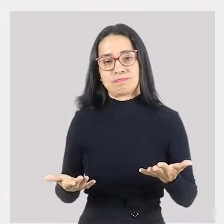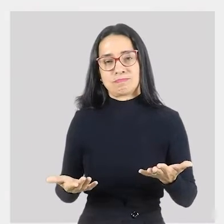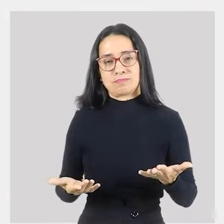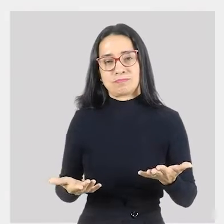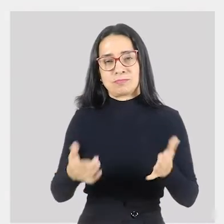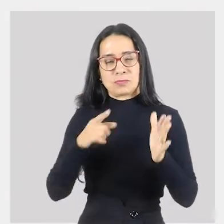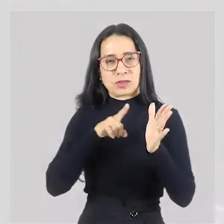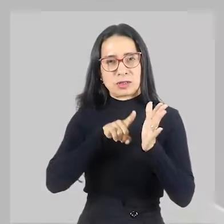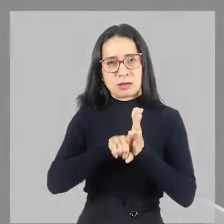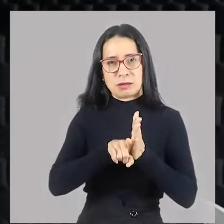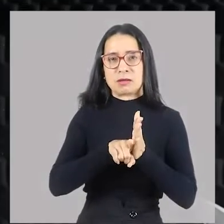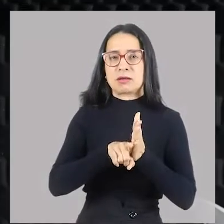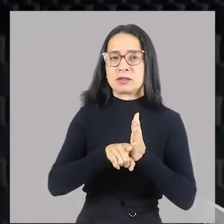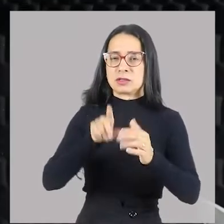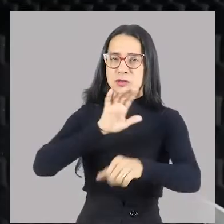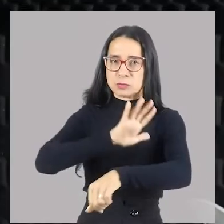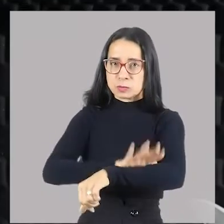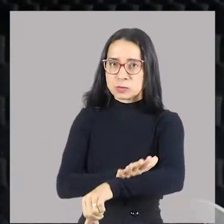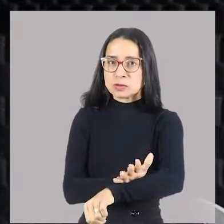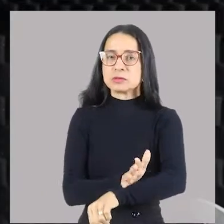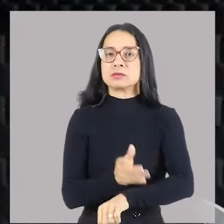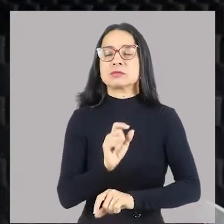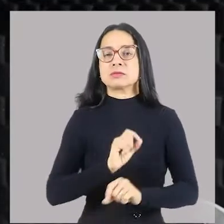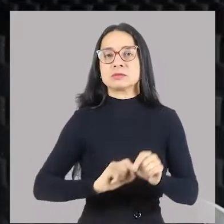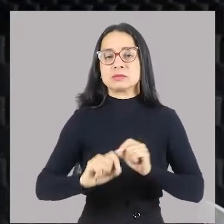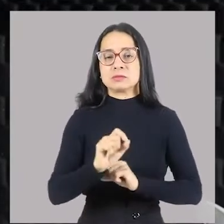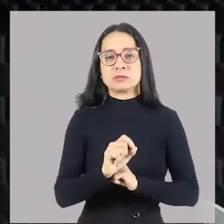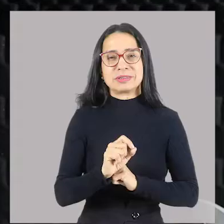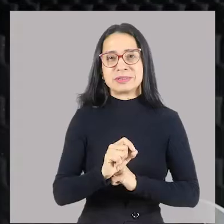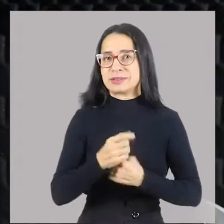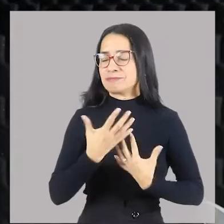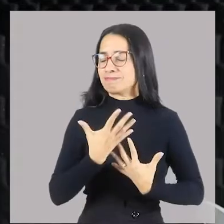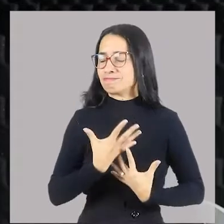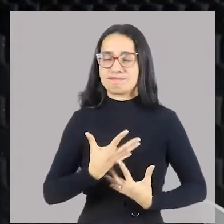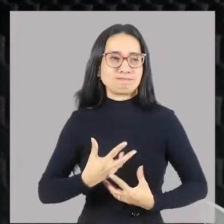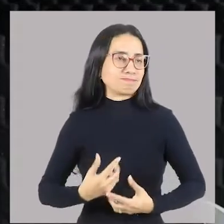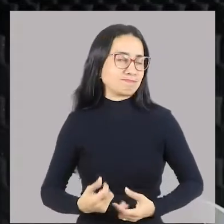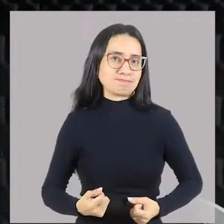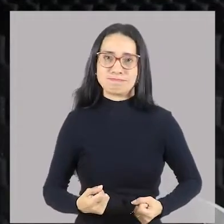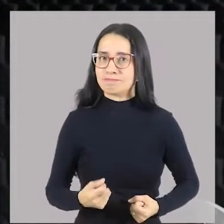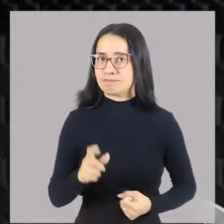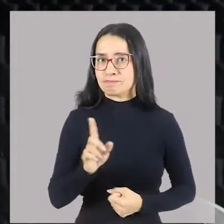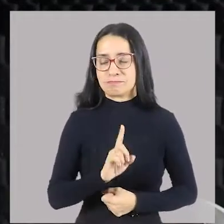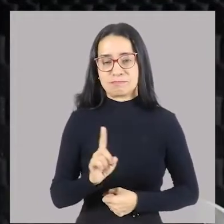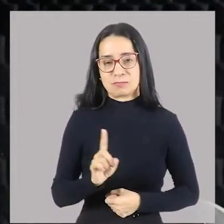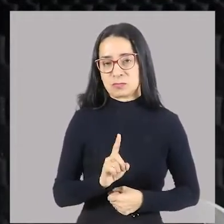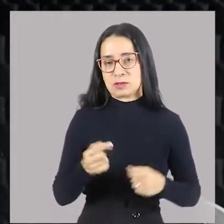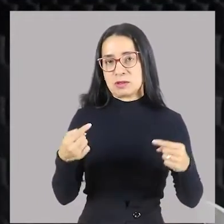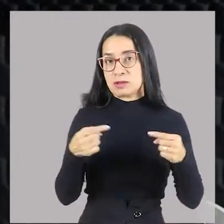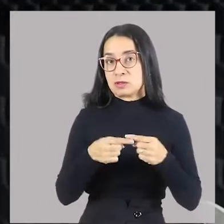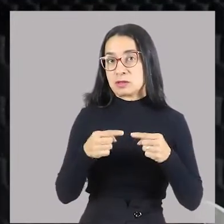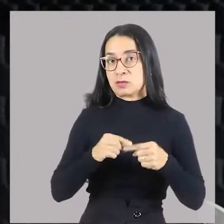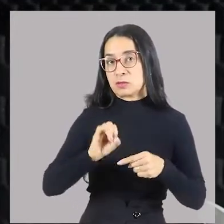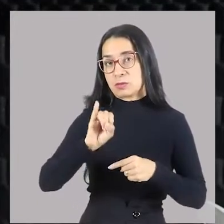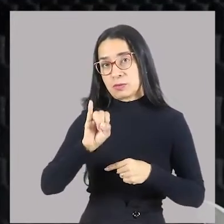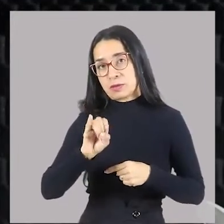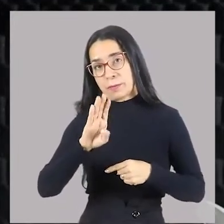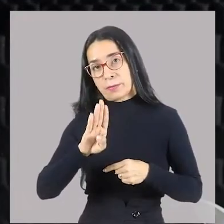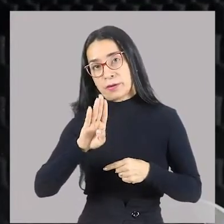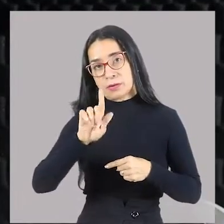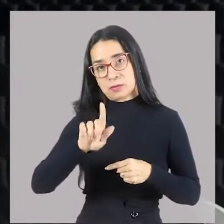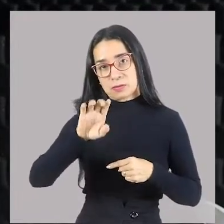A questão do racismo, algo que é inaceitável, ainda mais, de acordo com o IBGE, o